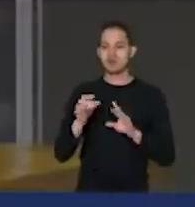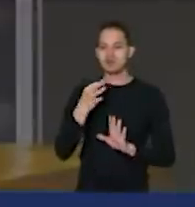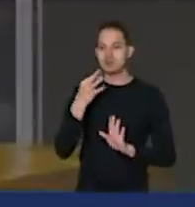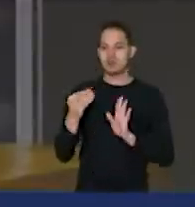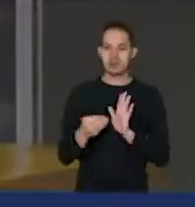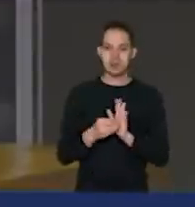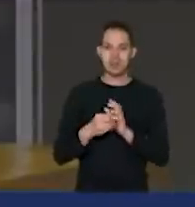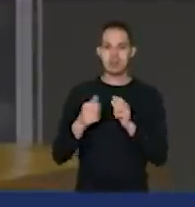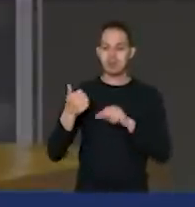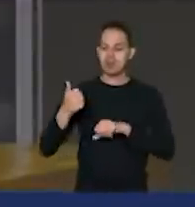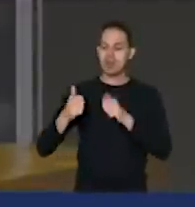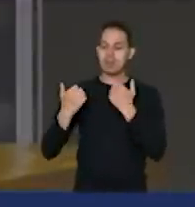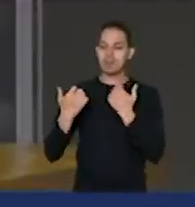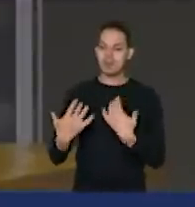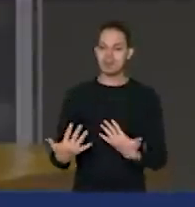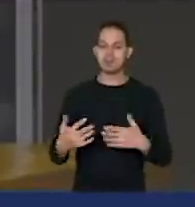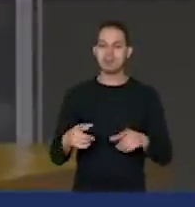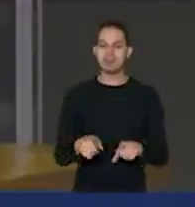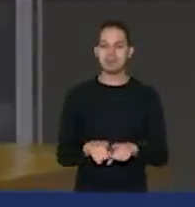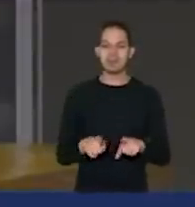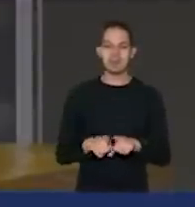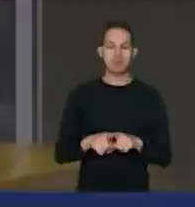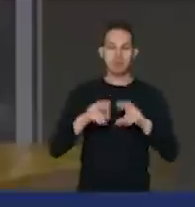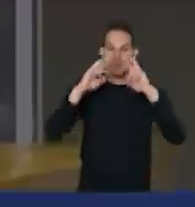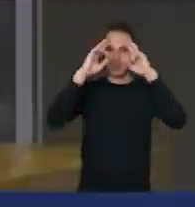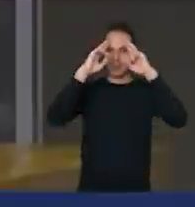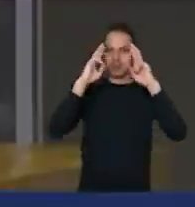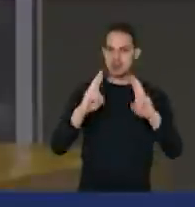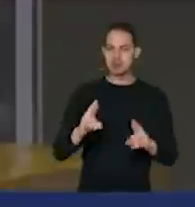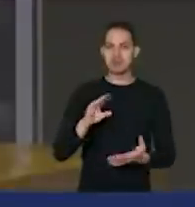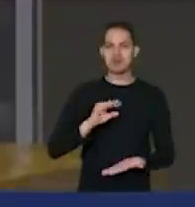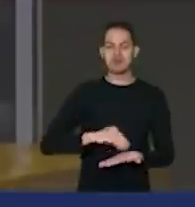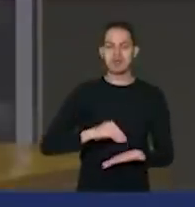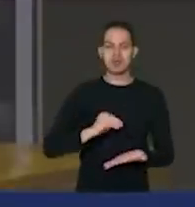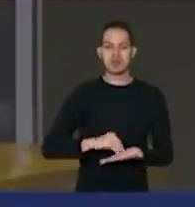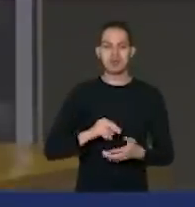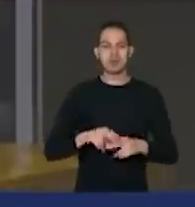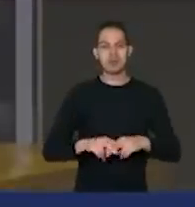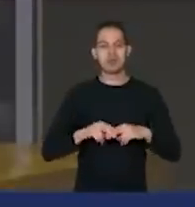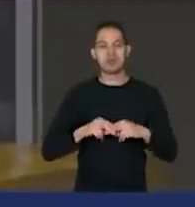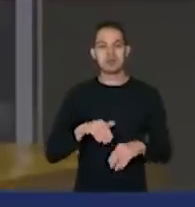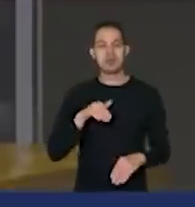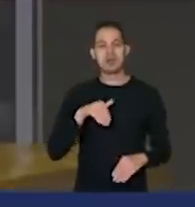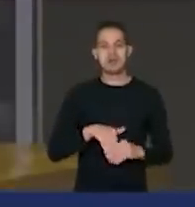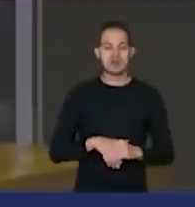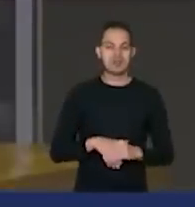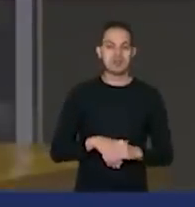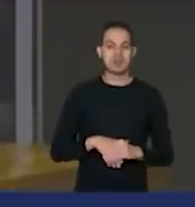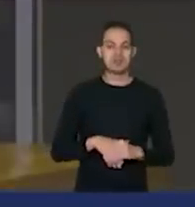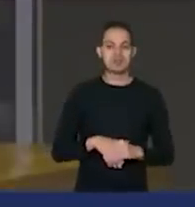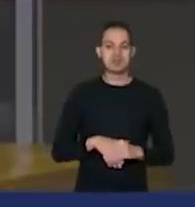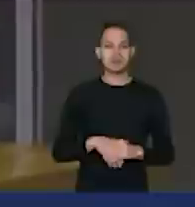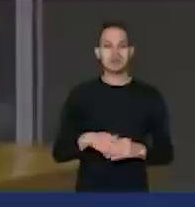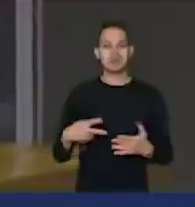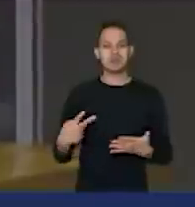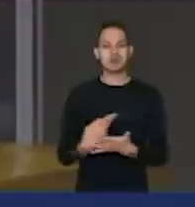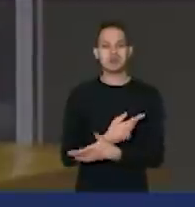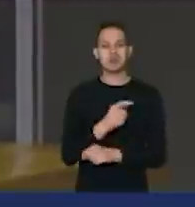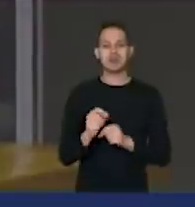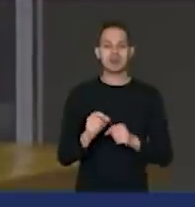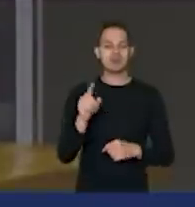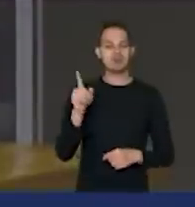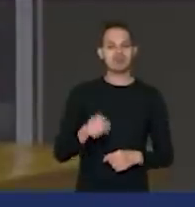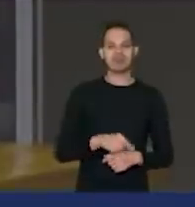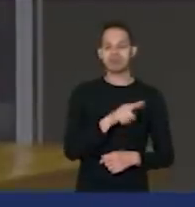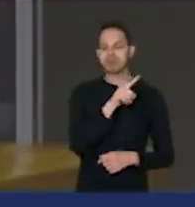plenário, também não foi respeitado. Por isso, a votação foi absolutamente nula por